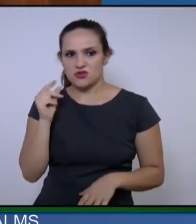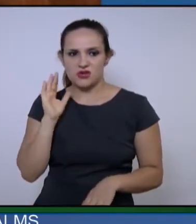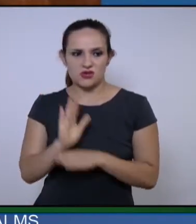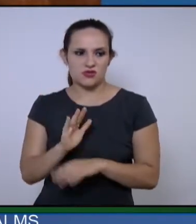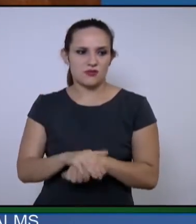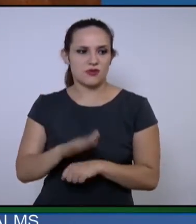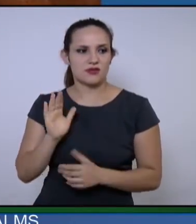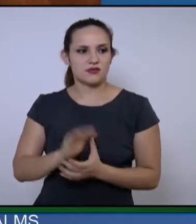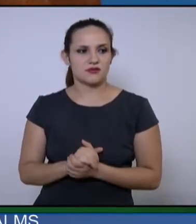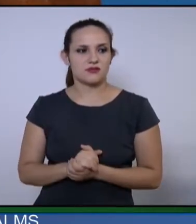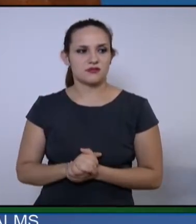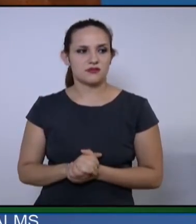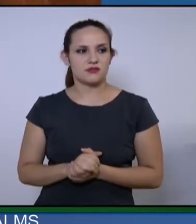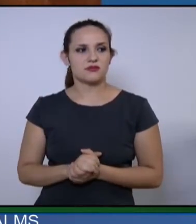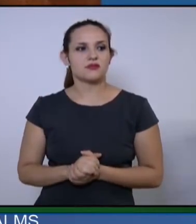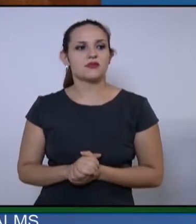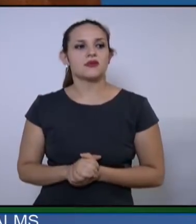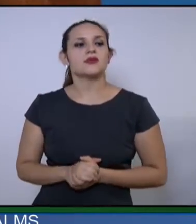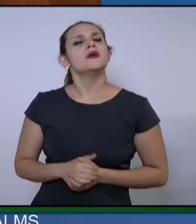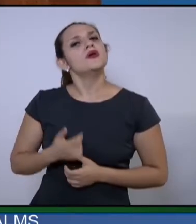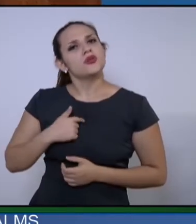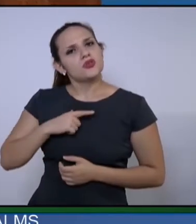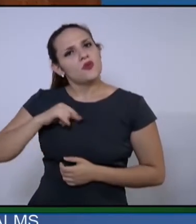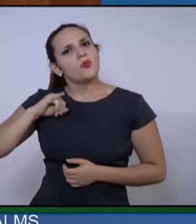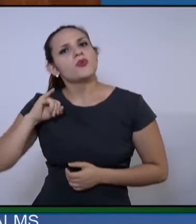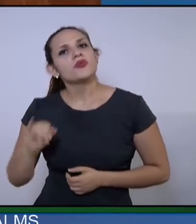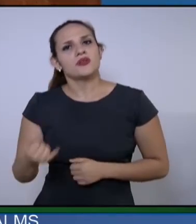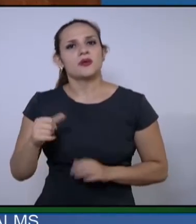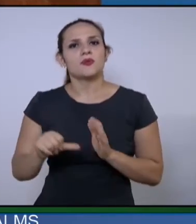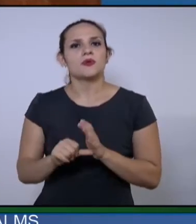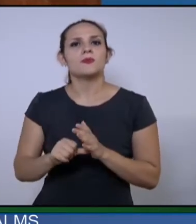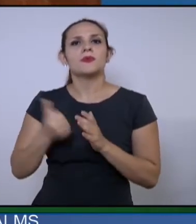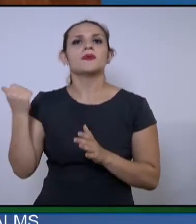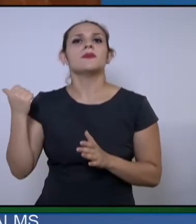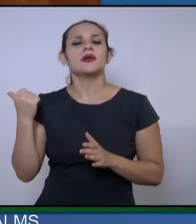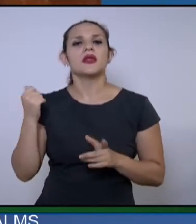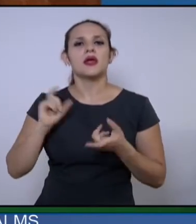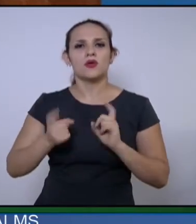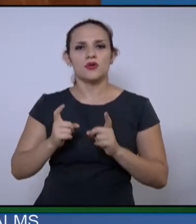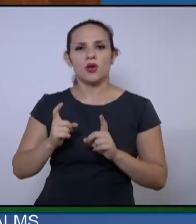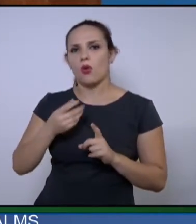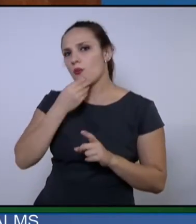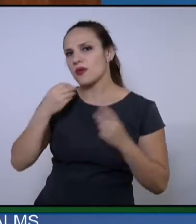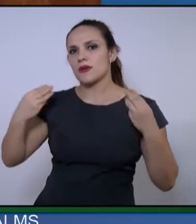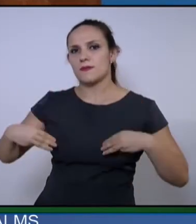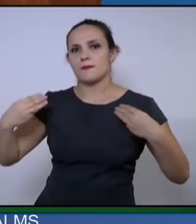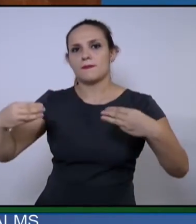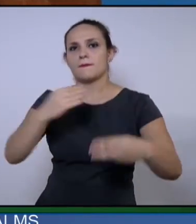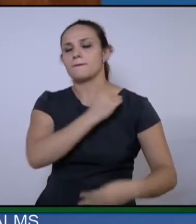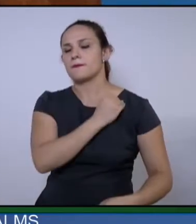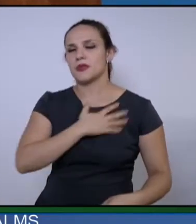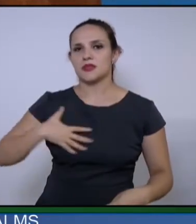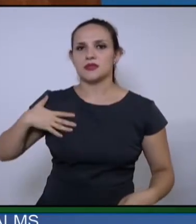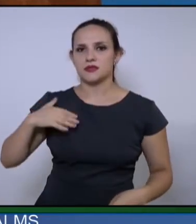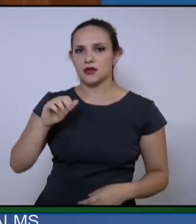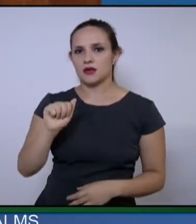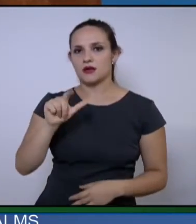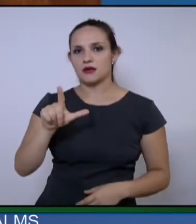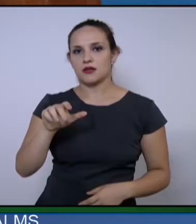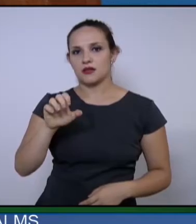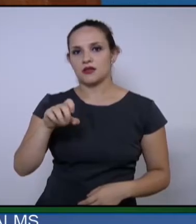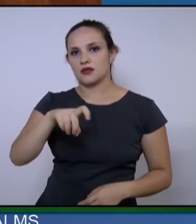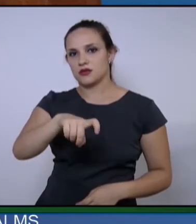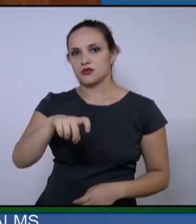E eu tive a oportunidade, na primeira reunião que eu tive com o ministro Alexandre de Moraes, dizer: ministro, o presidente Temer